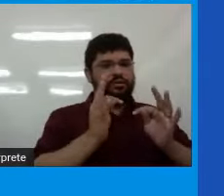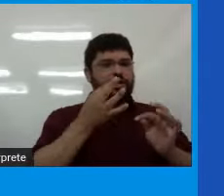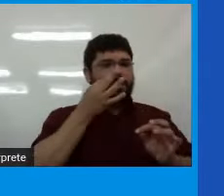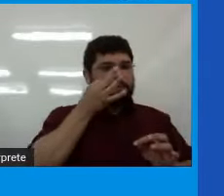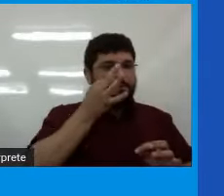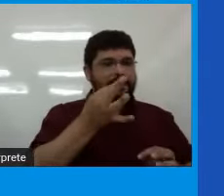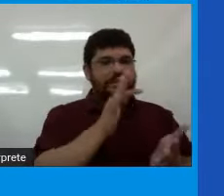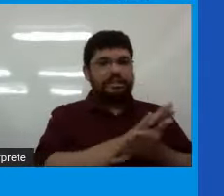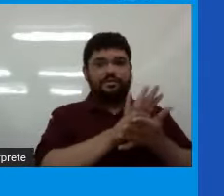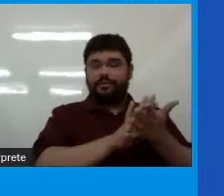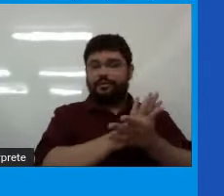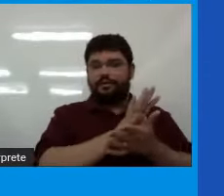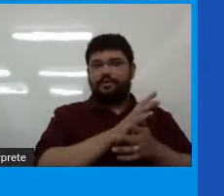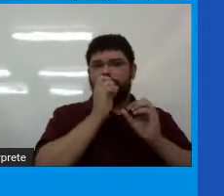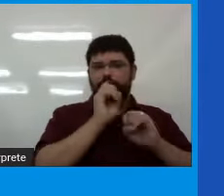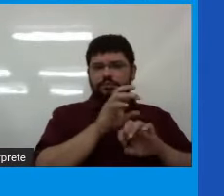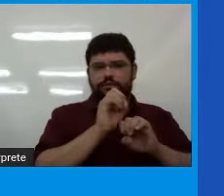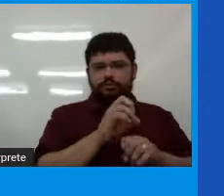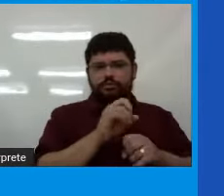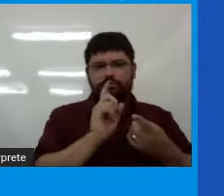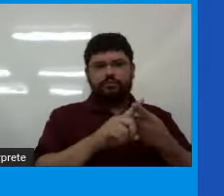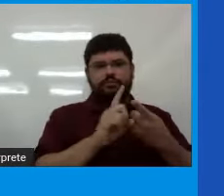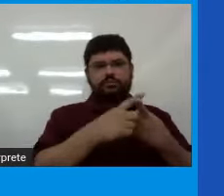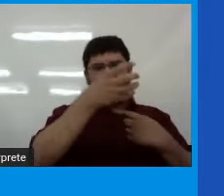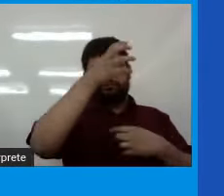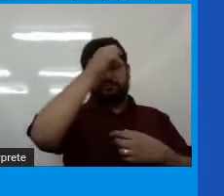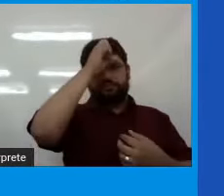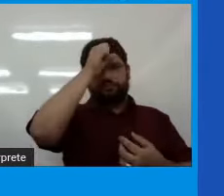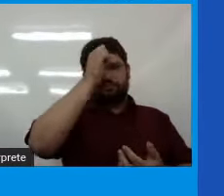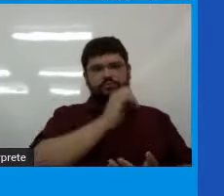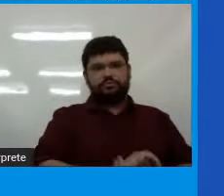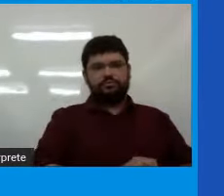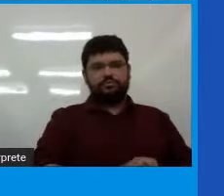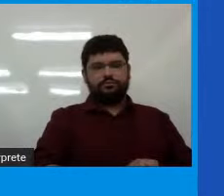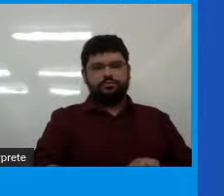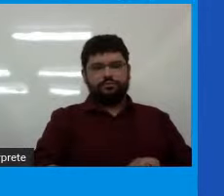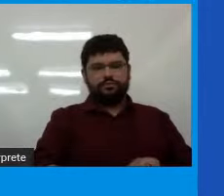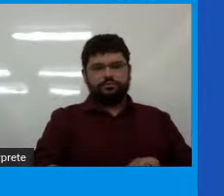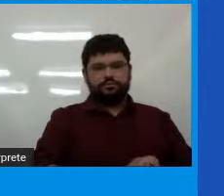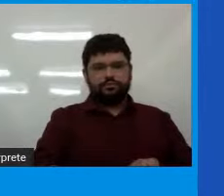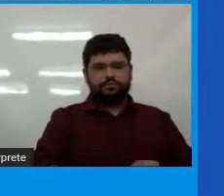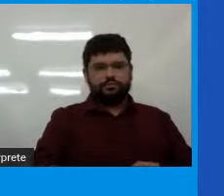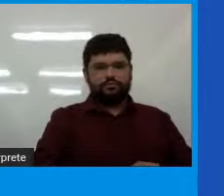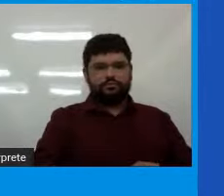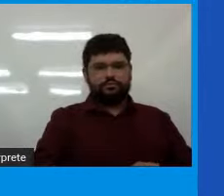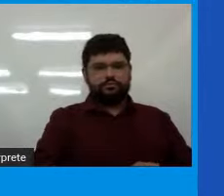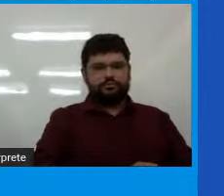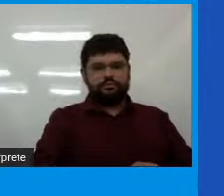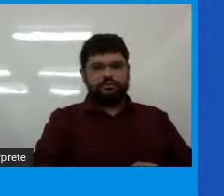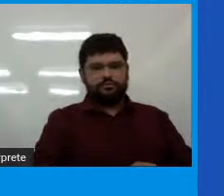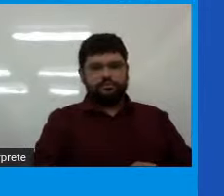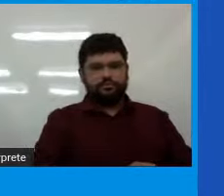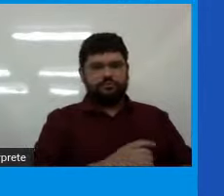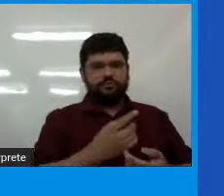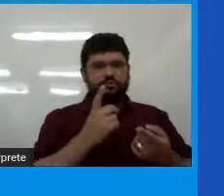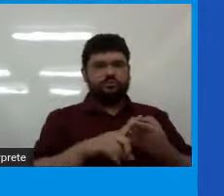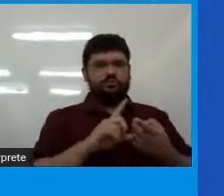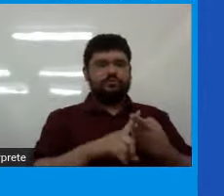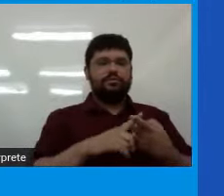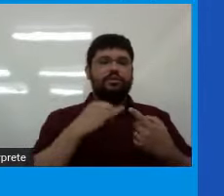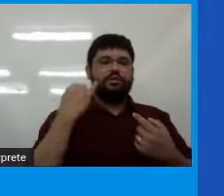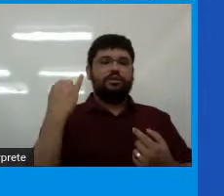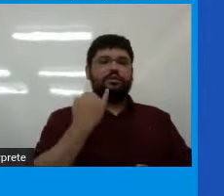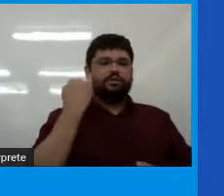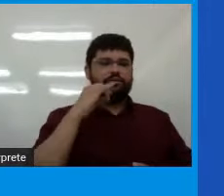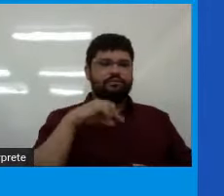presenciais, tanto de ensino como de aprendizagem. Do ponto de vista didático, é importante a gente ter em mente